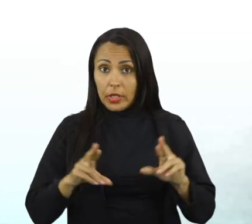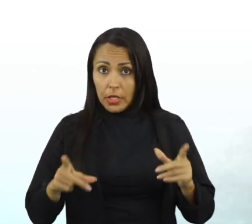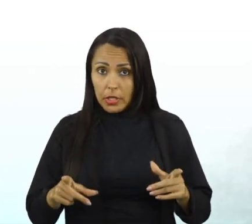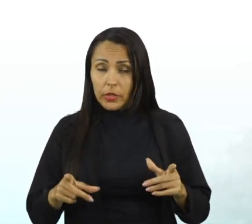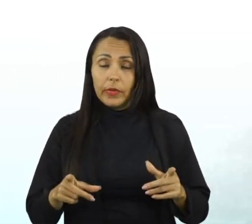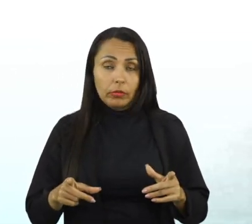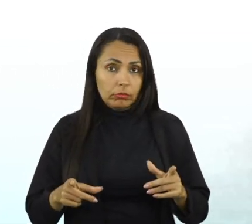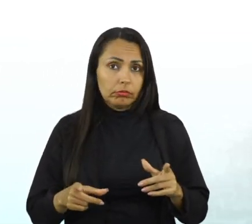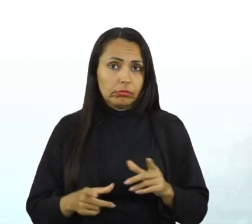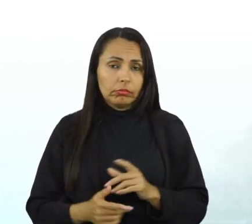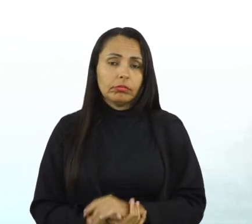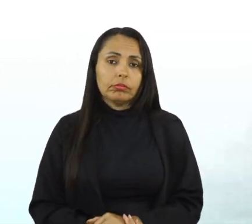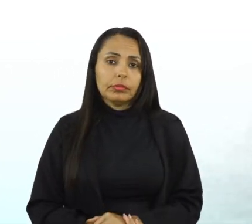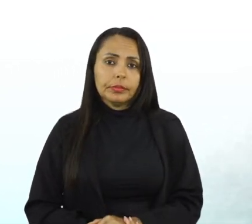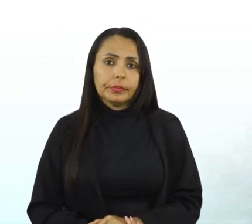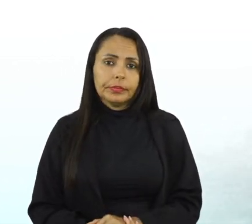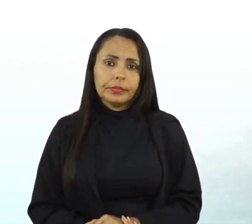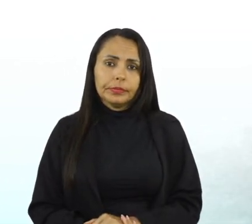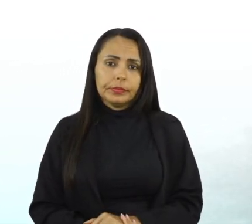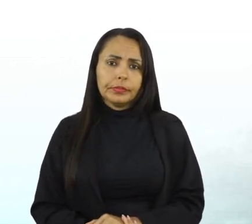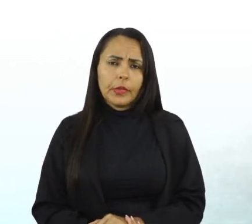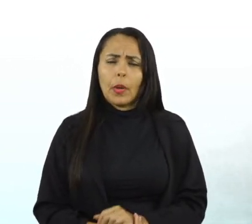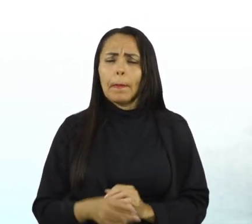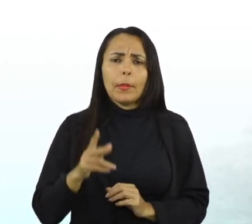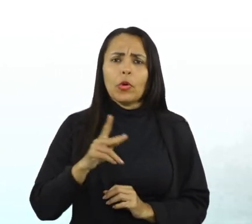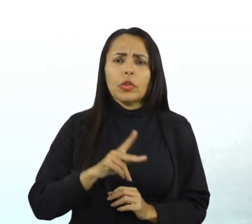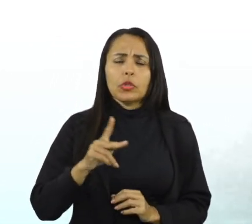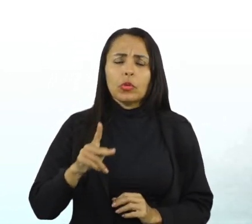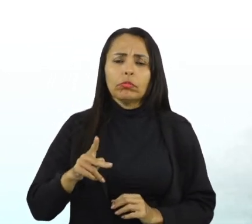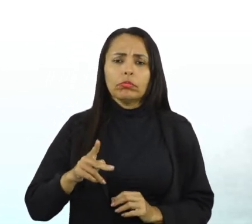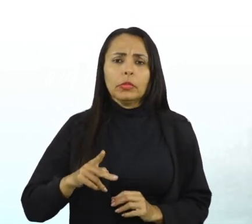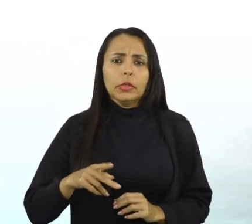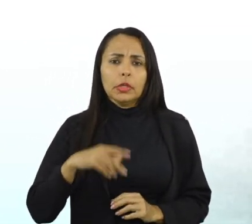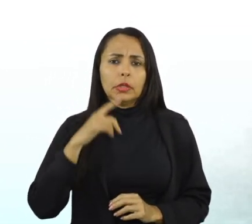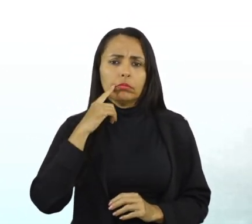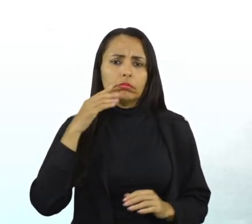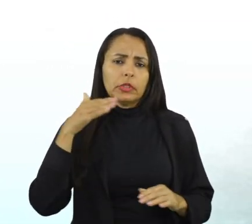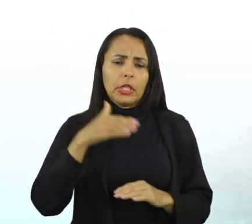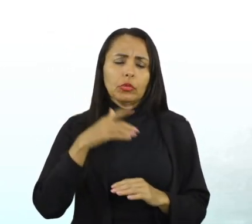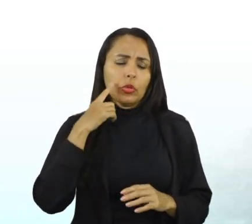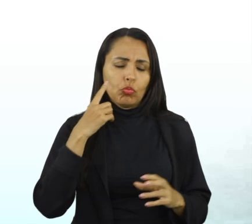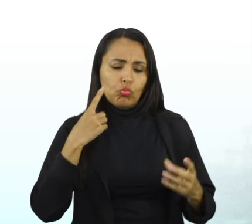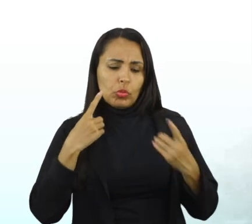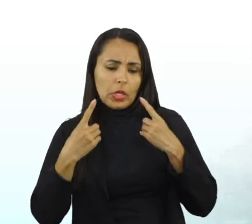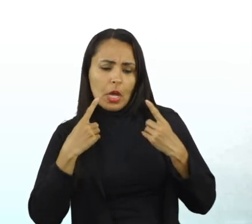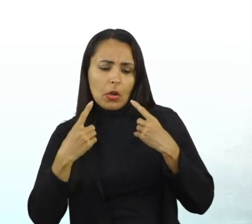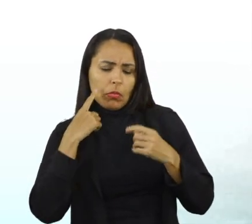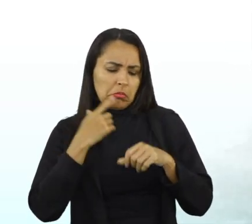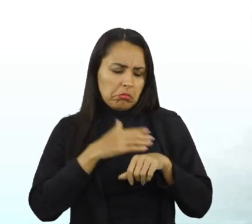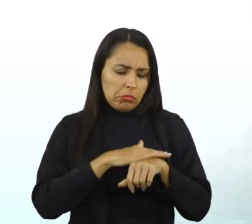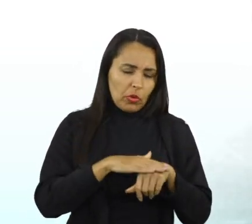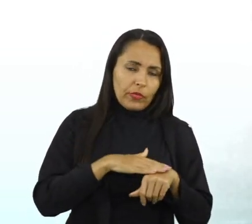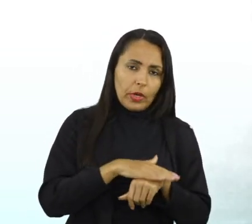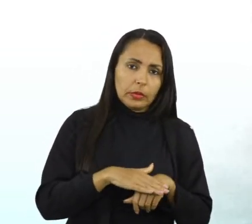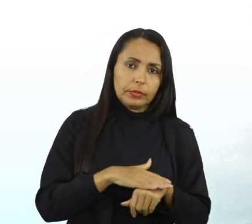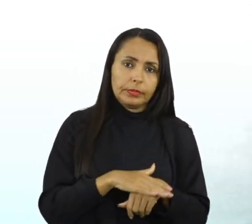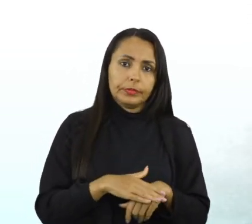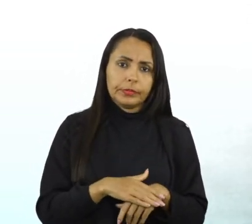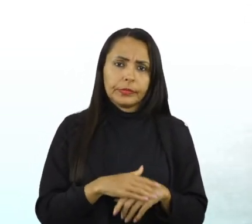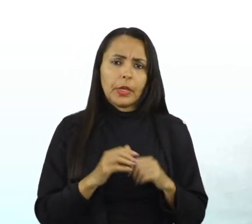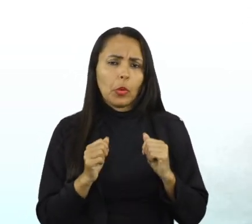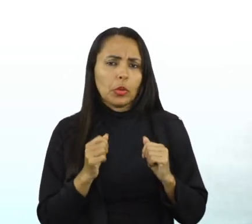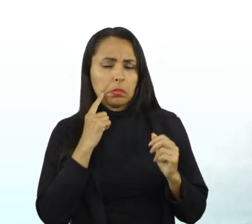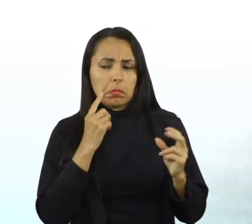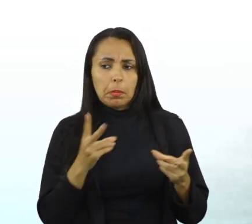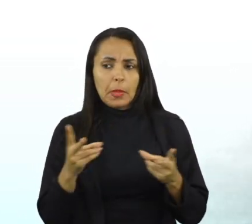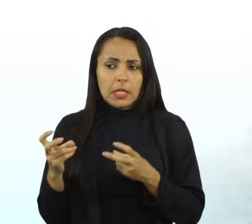diferentes. Tá? Ô, professor, dentro de um diálogo, dentro de uma fala, a